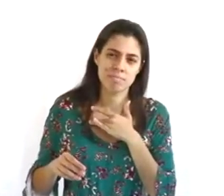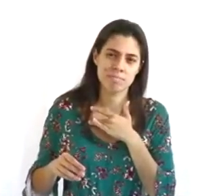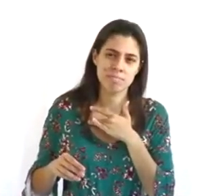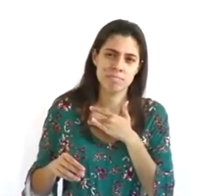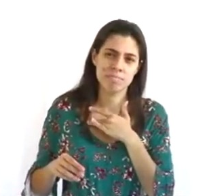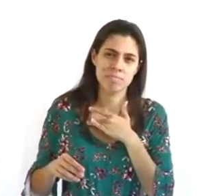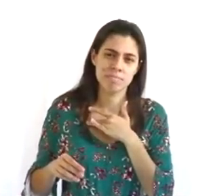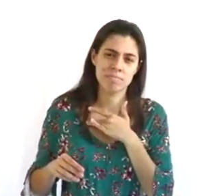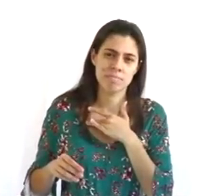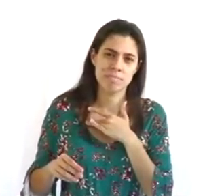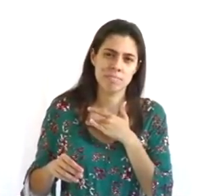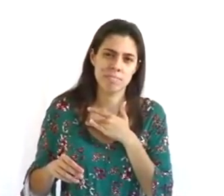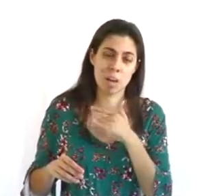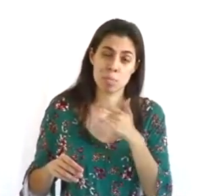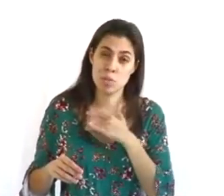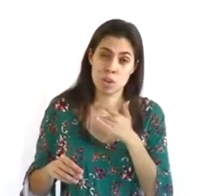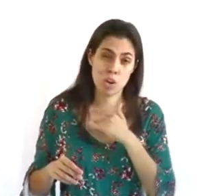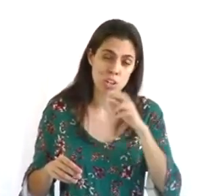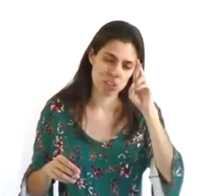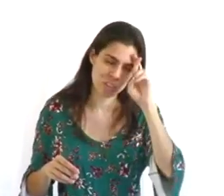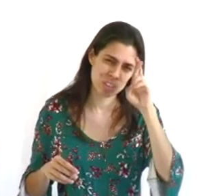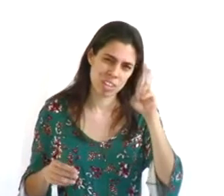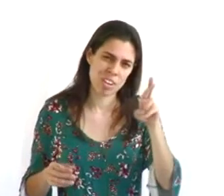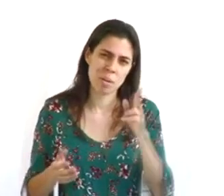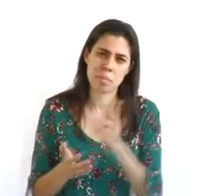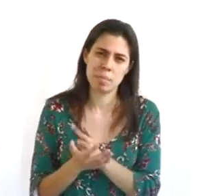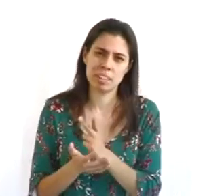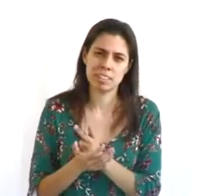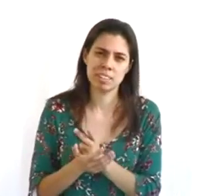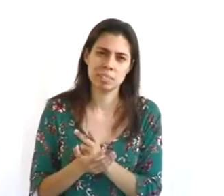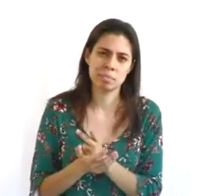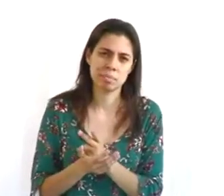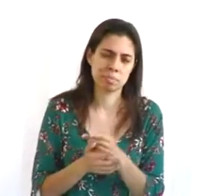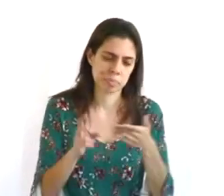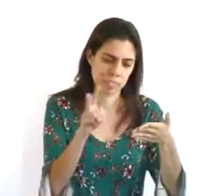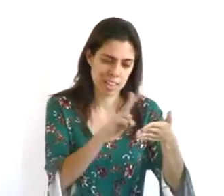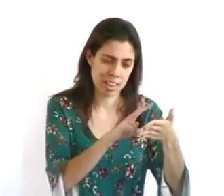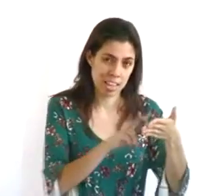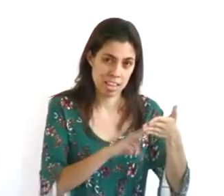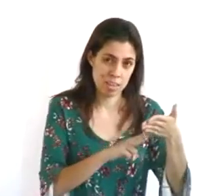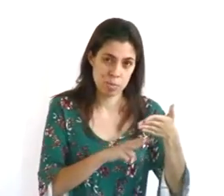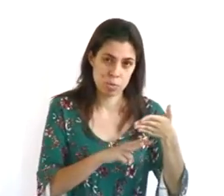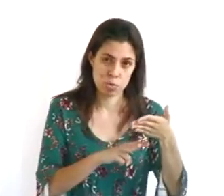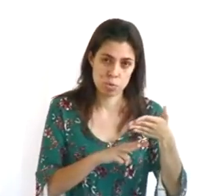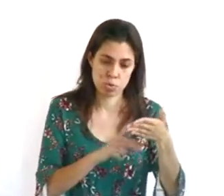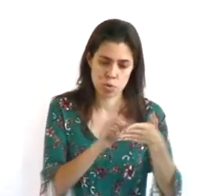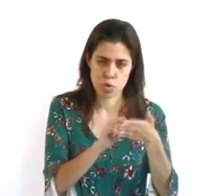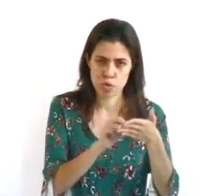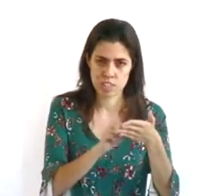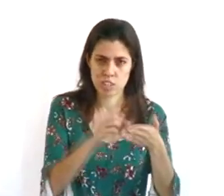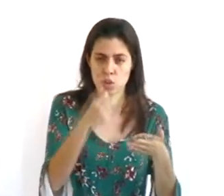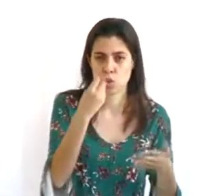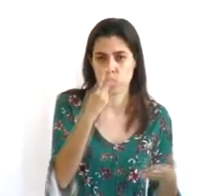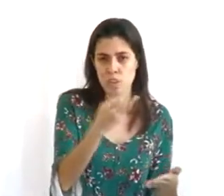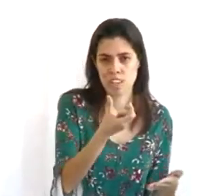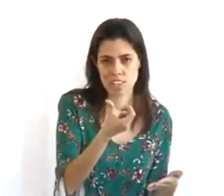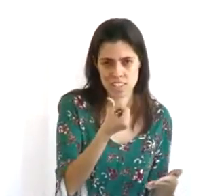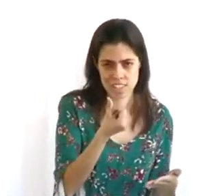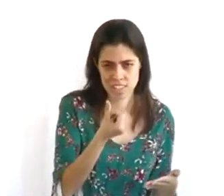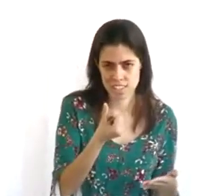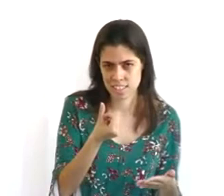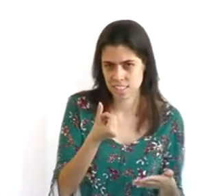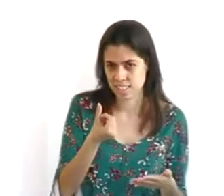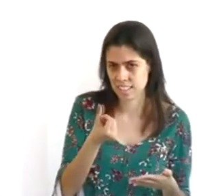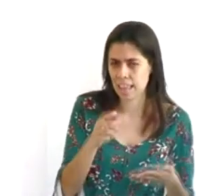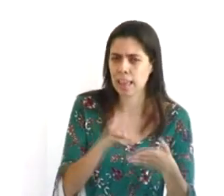dura para sempre. Eu queria convidar os irmãos, você que está em casa também, a ler comigo o verso 26. E eu quero que a igreja, não precisa gritar,